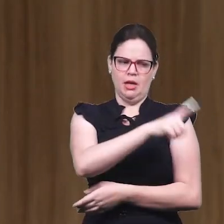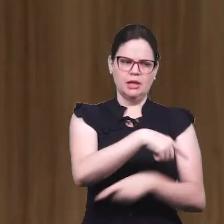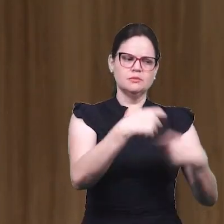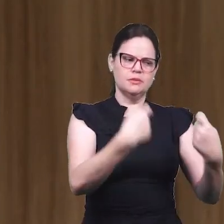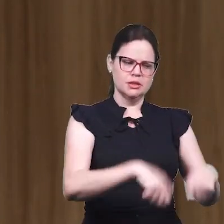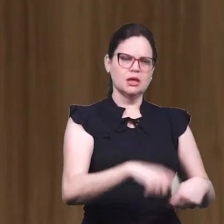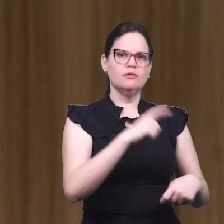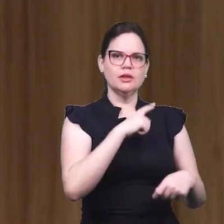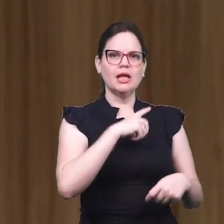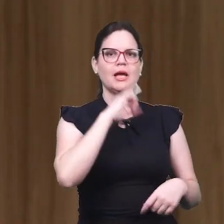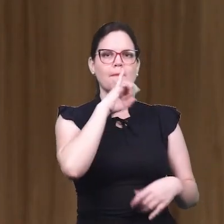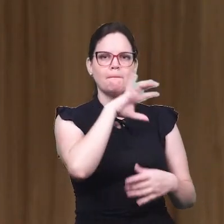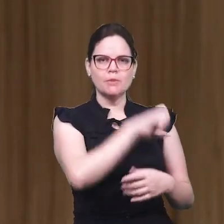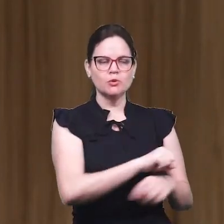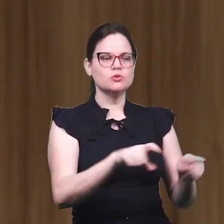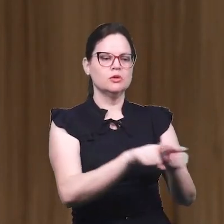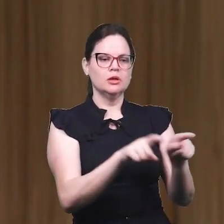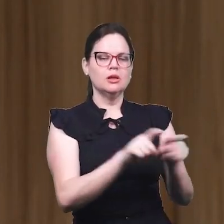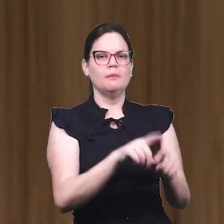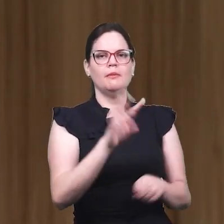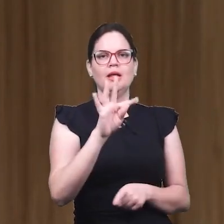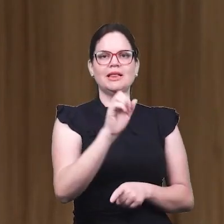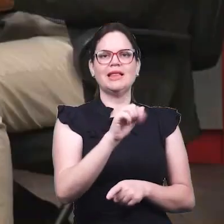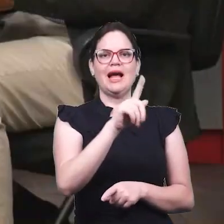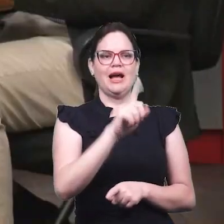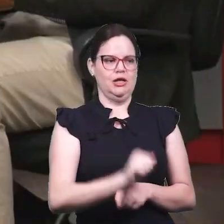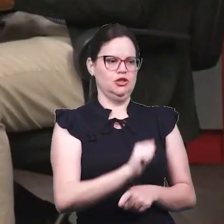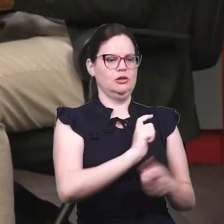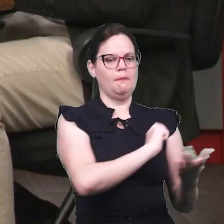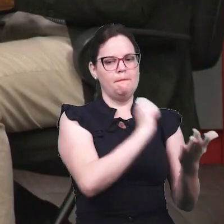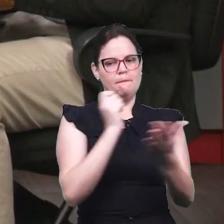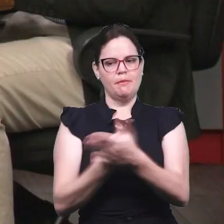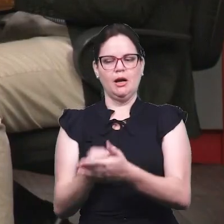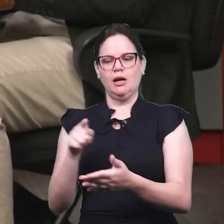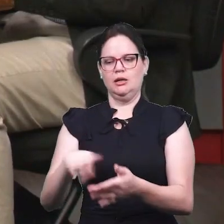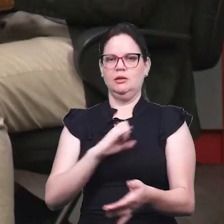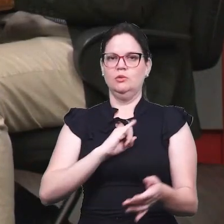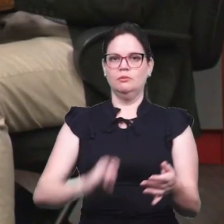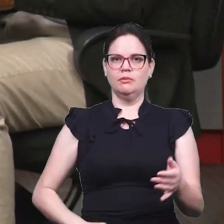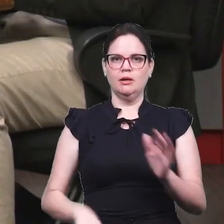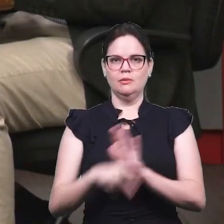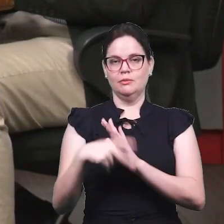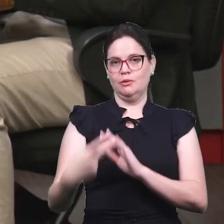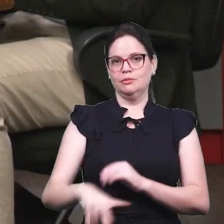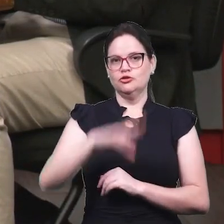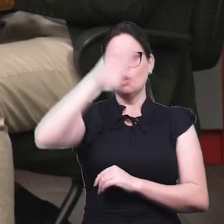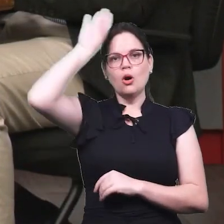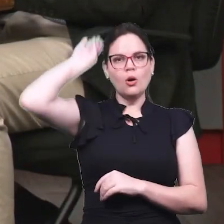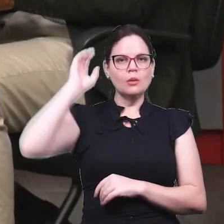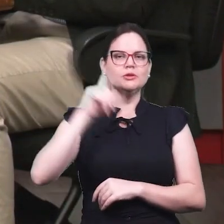impostos, taxas ao sistema romano. Perfeitamente. Então, dando continuidade aqui, obrigado.